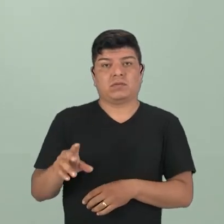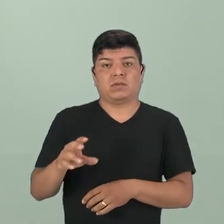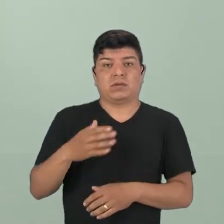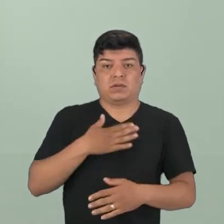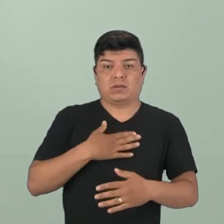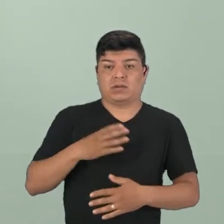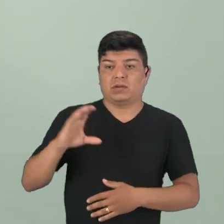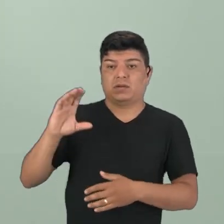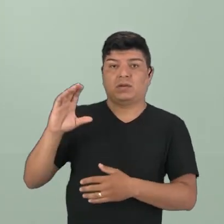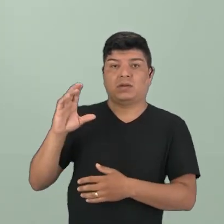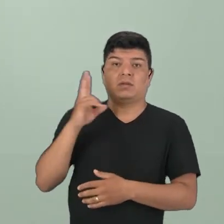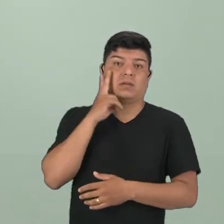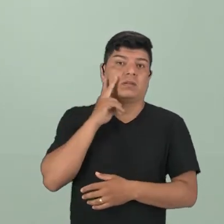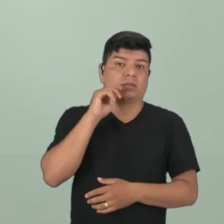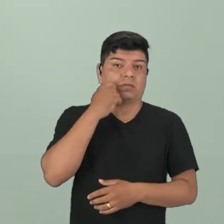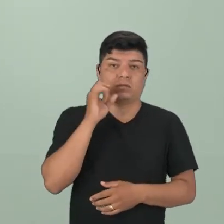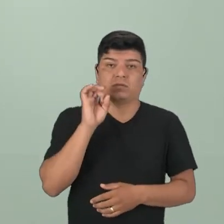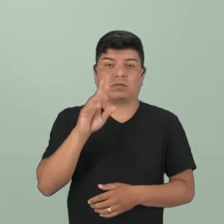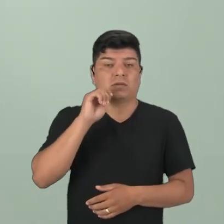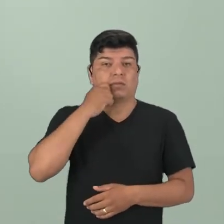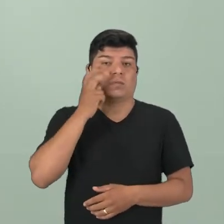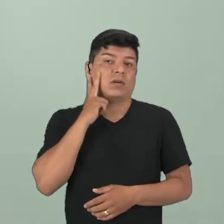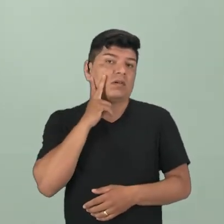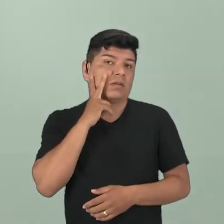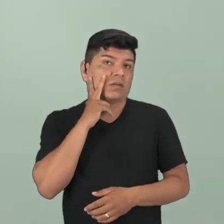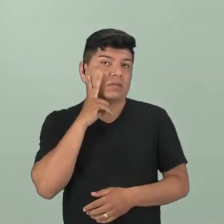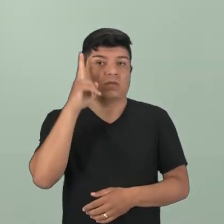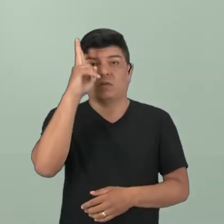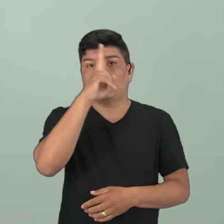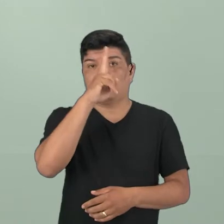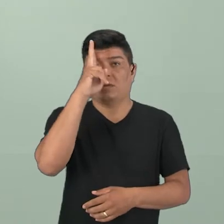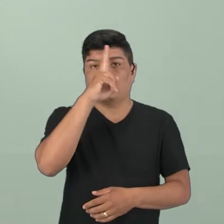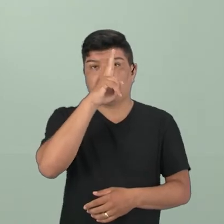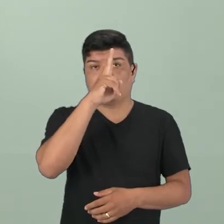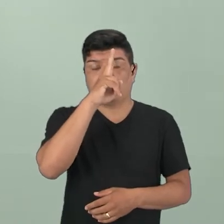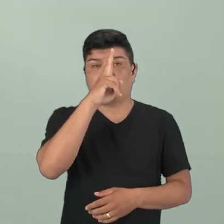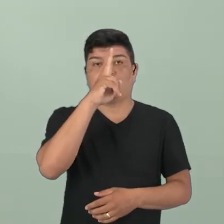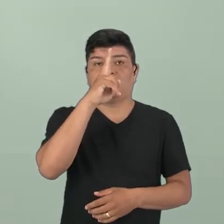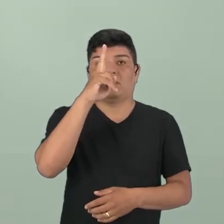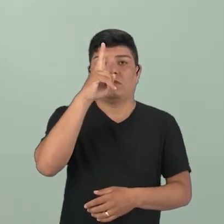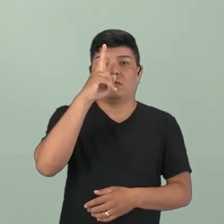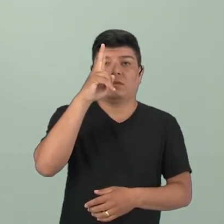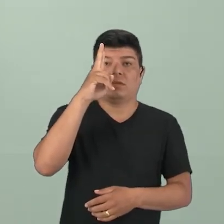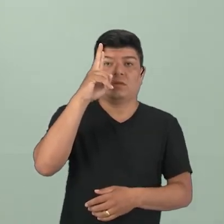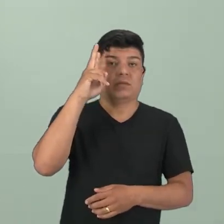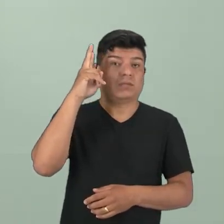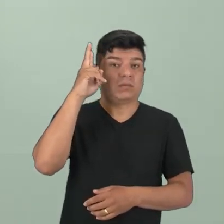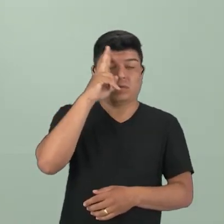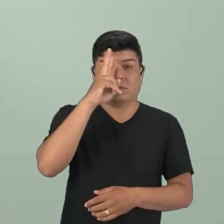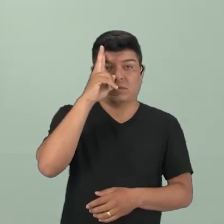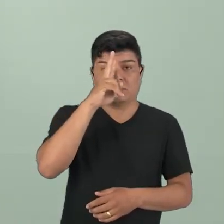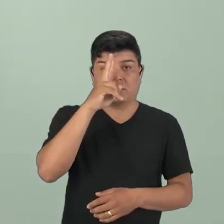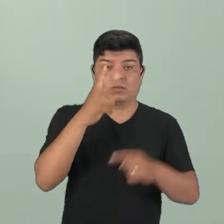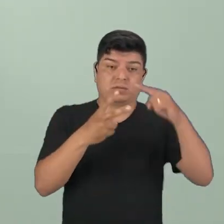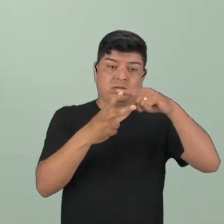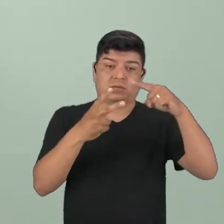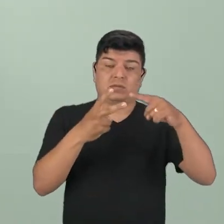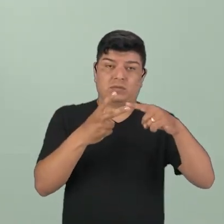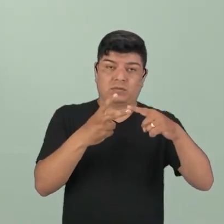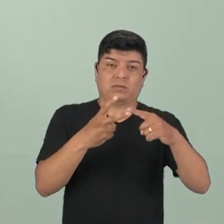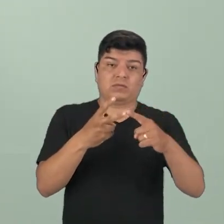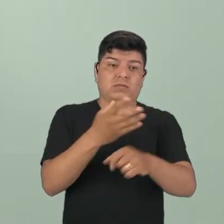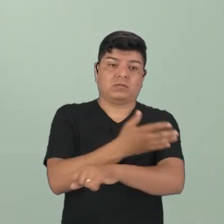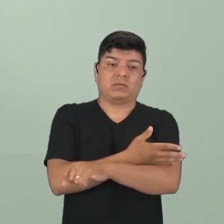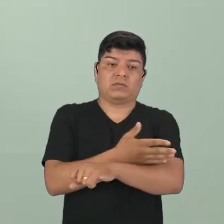corpo e o sangue de Cristo. Está apenas o pão e o vinho que lembra, que memoriza. Então são duas religiões de tradição